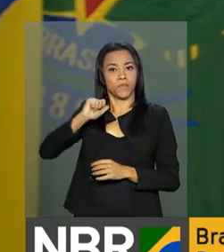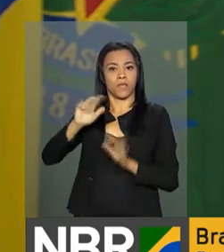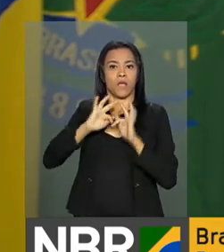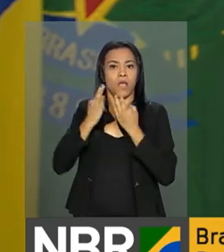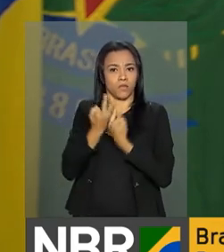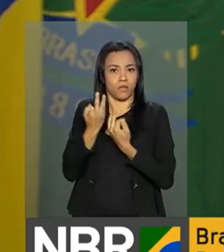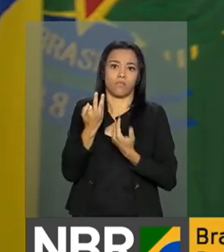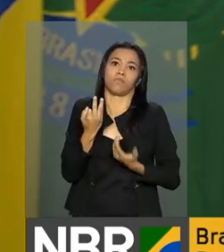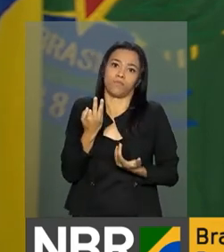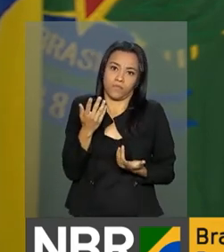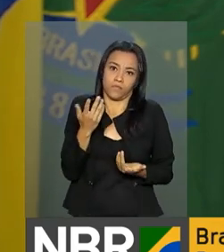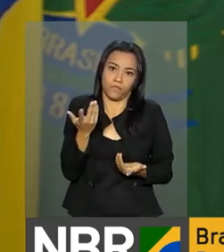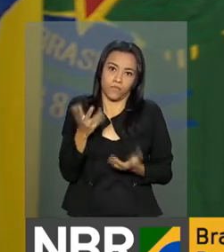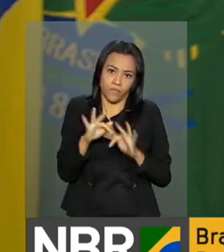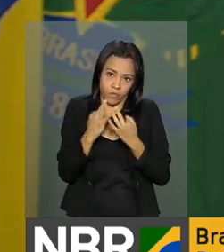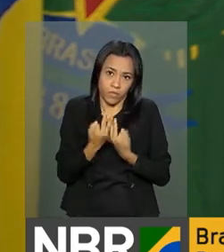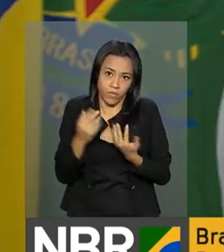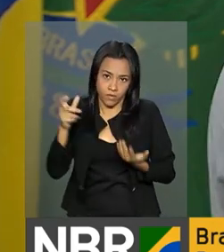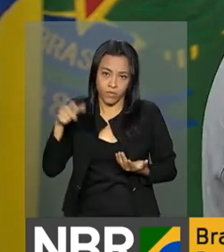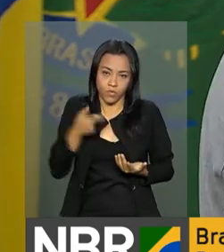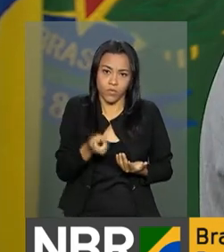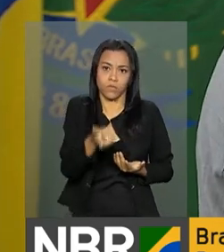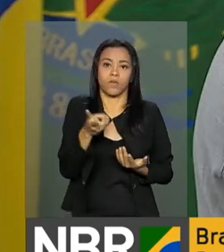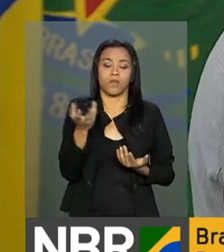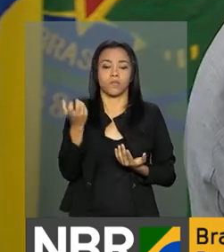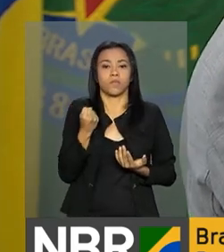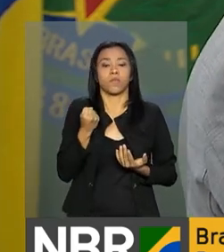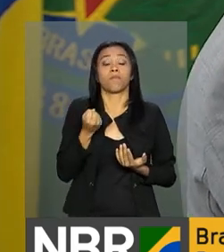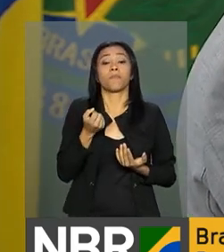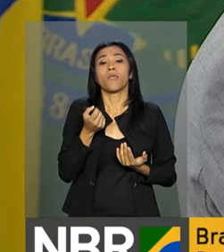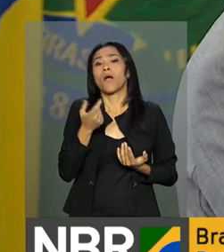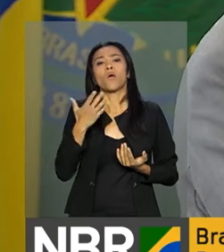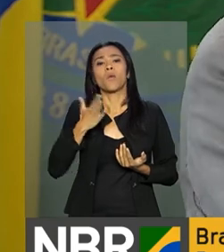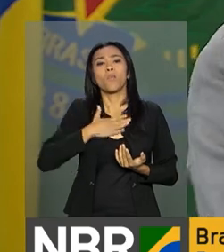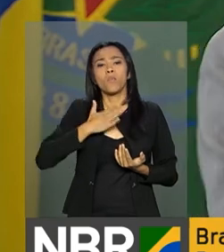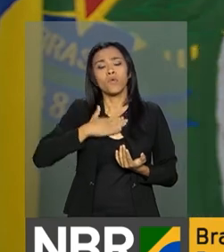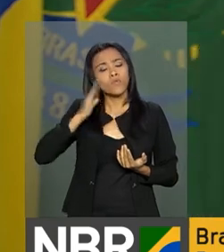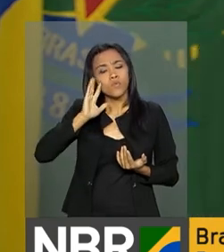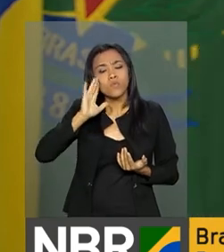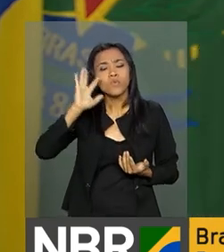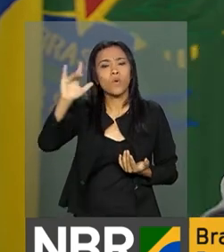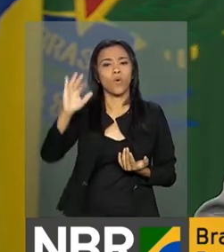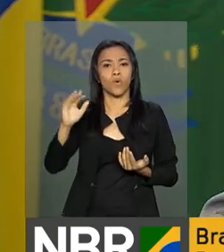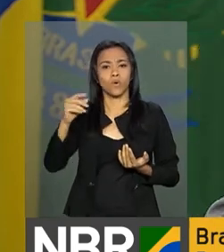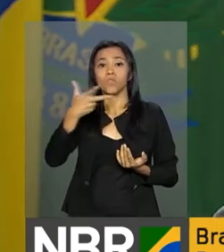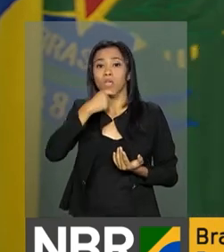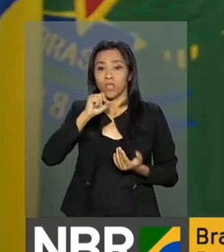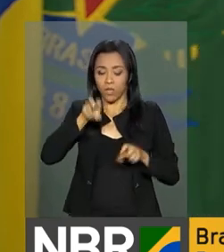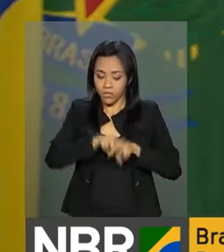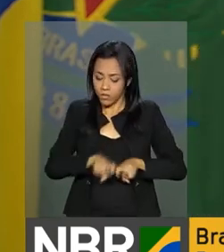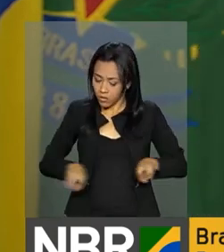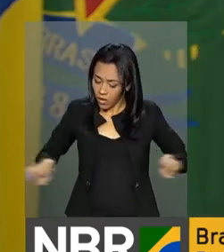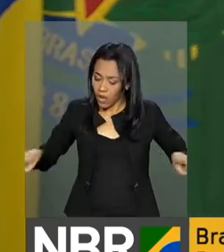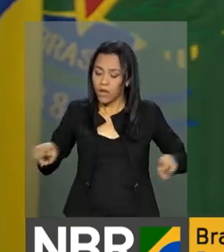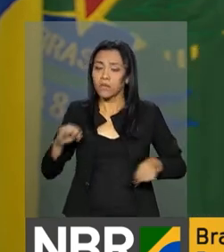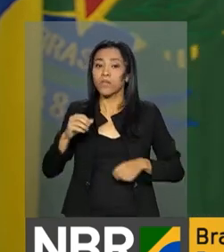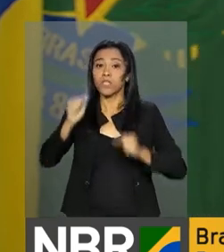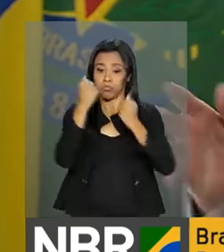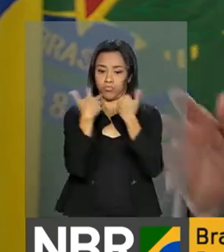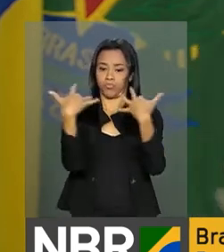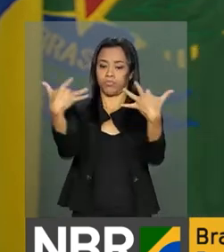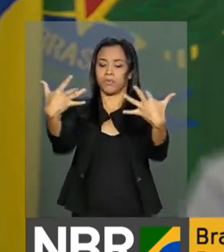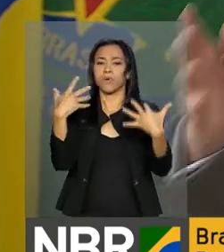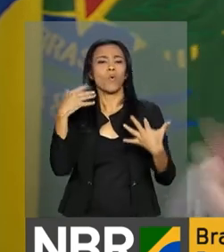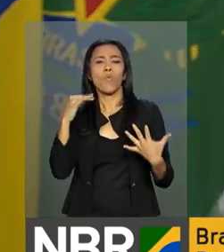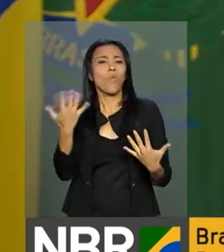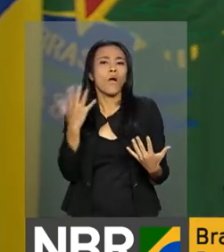fundamental mas qual é o meu sonho o sonho naturalmente dos que estão aqui à frente e de todos que estão aqui no auditório é que daqui